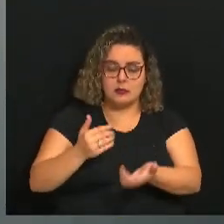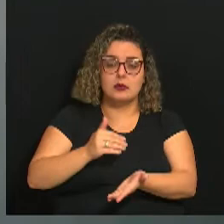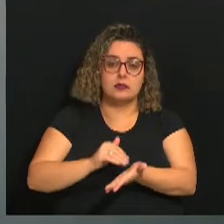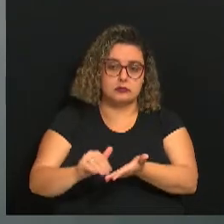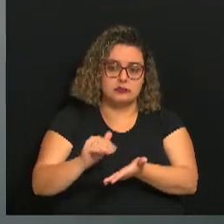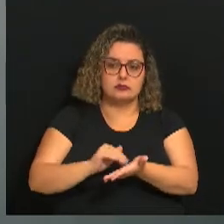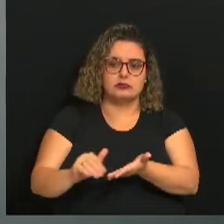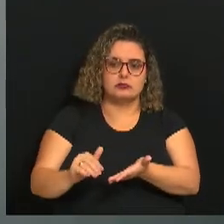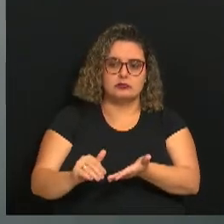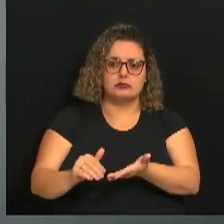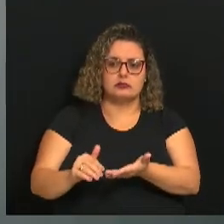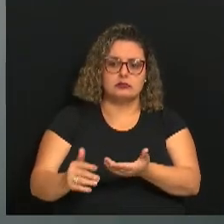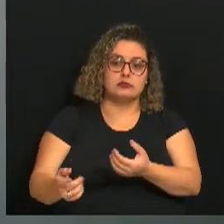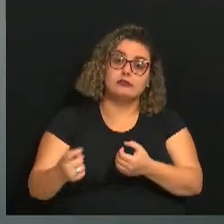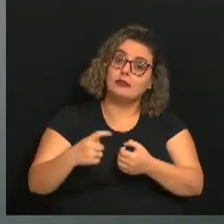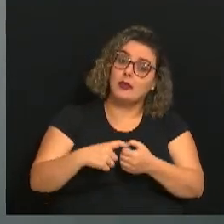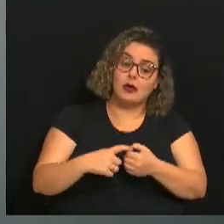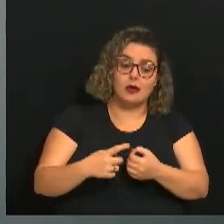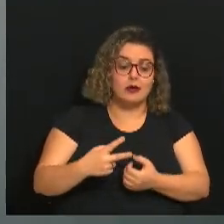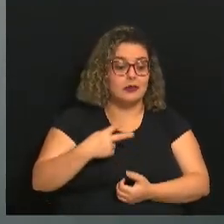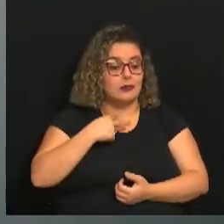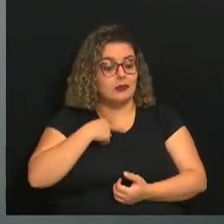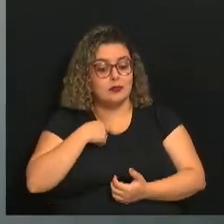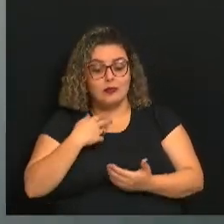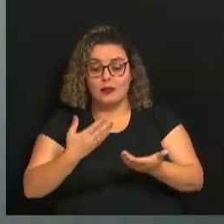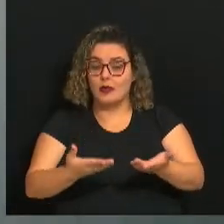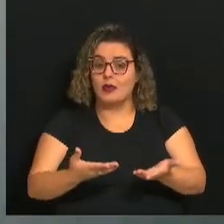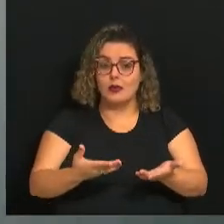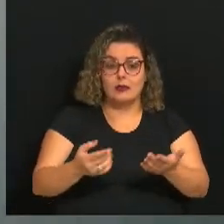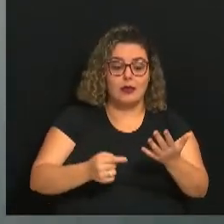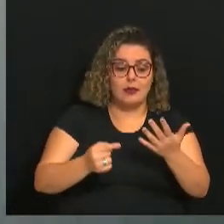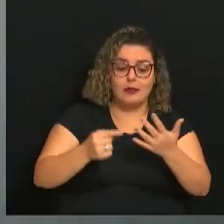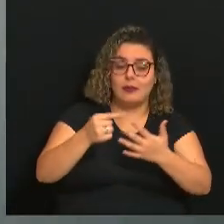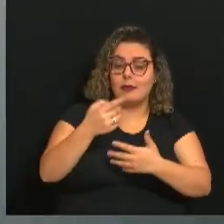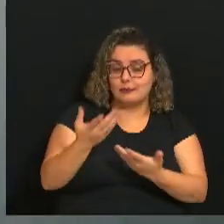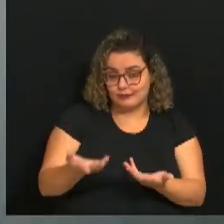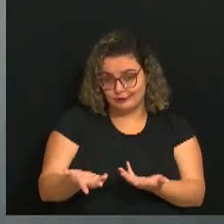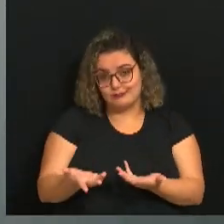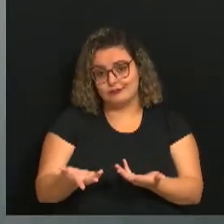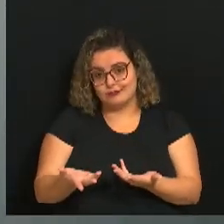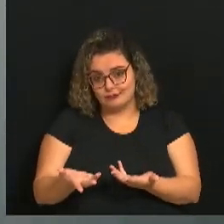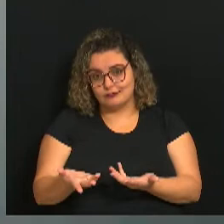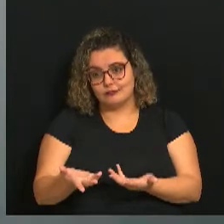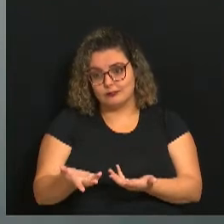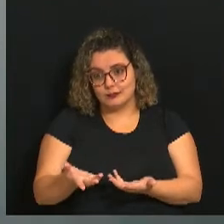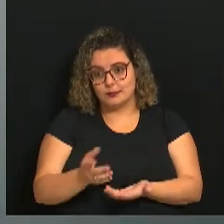ele se volta e fala, olha, não é possível fazer isso, por isso. Então, assim, a gente está